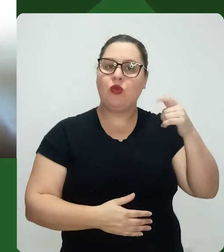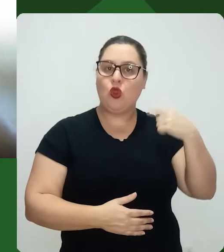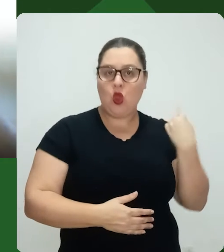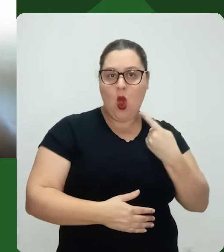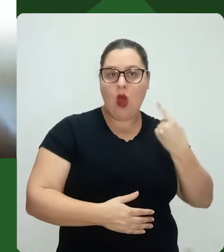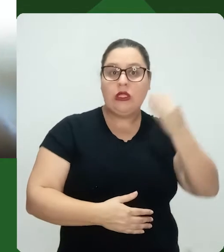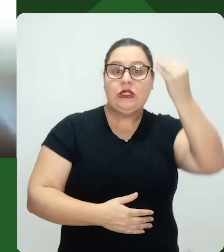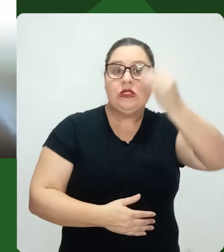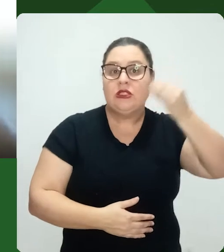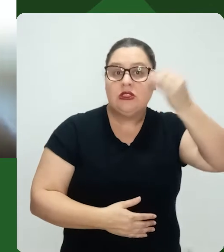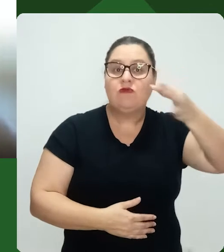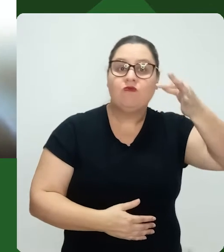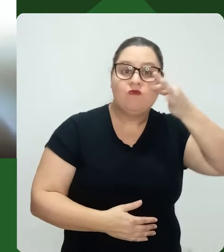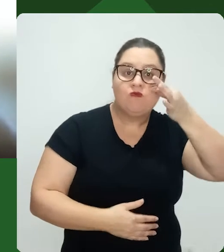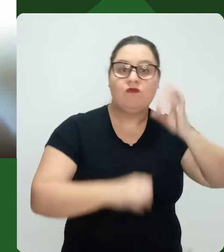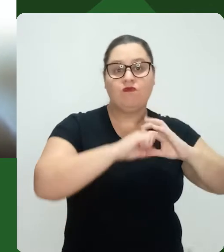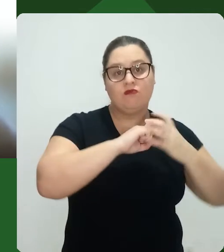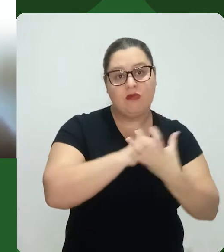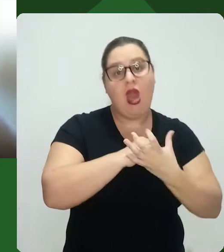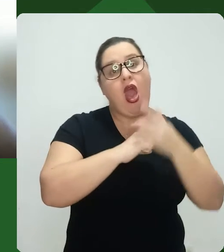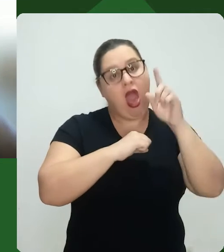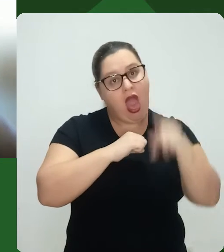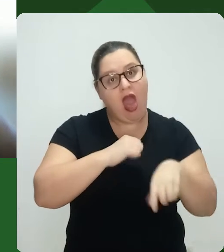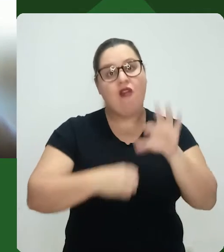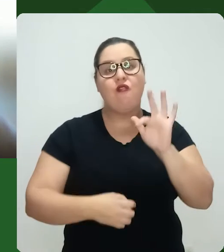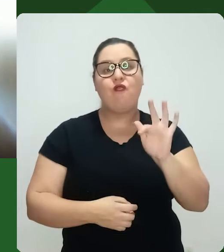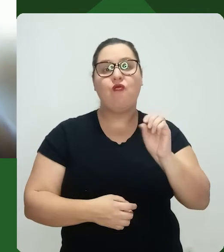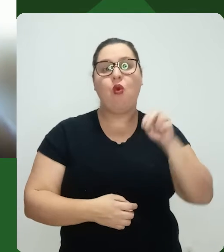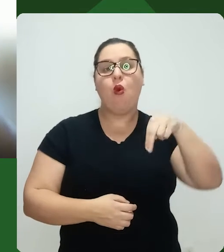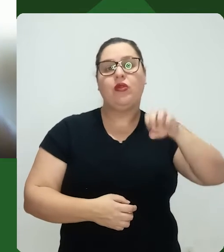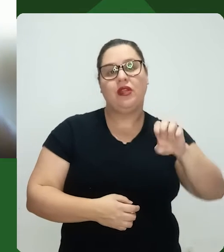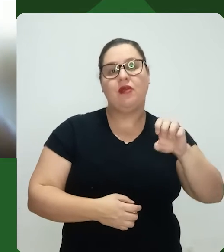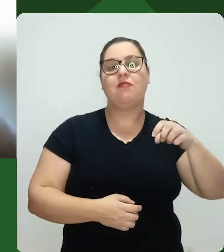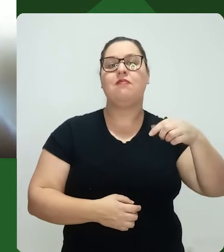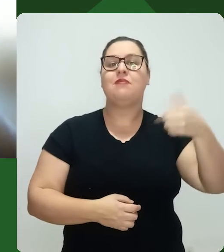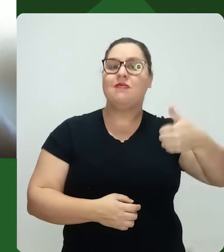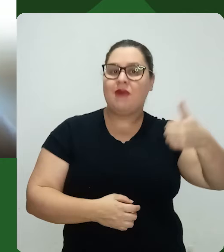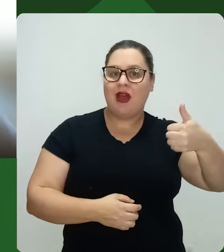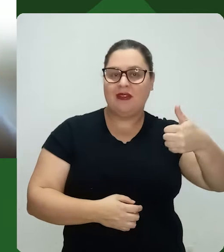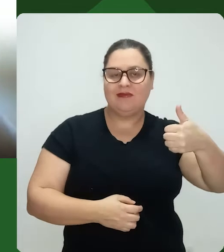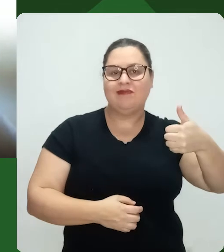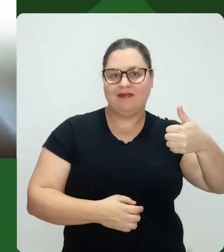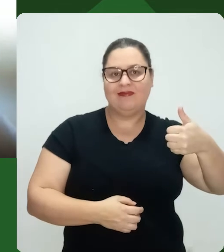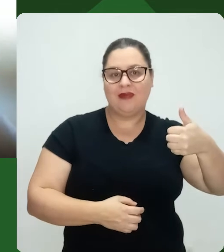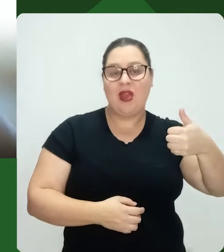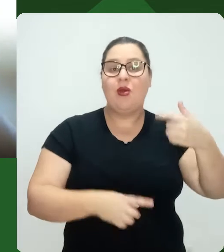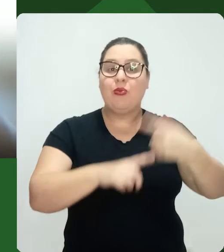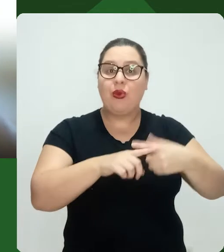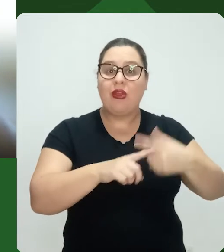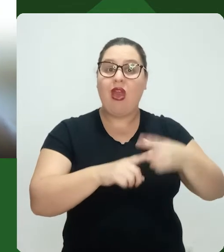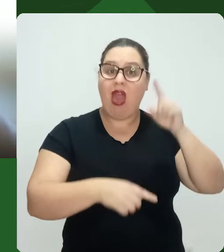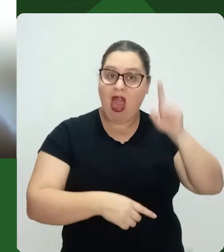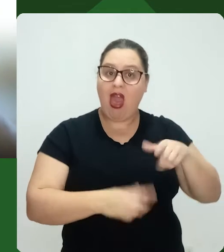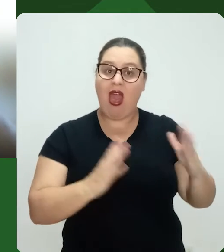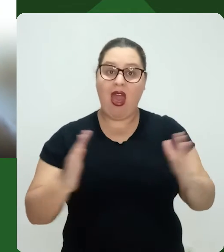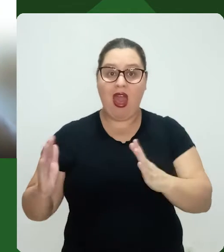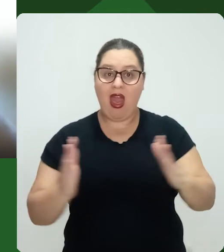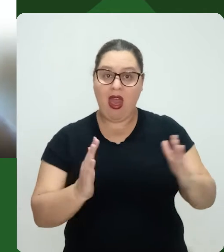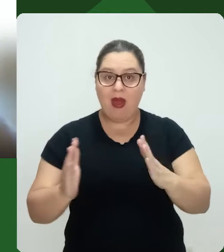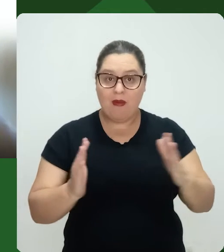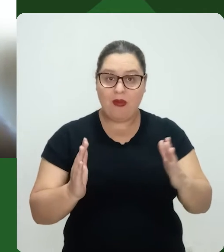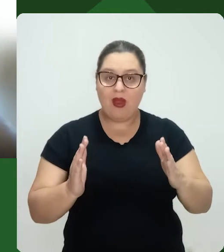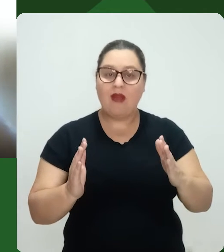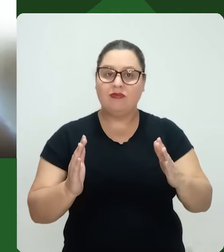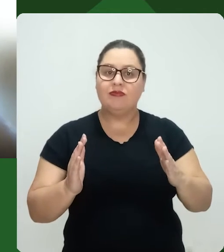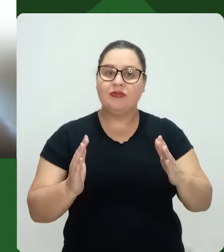né? E falar com um de nós, e a gente contar a nossa experiência durante a pandemia, nós estaremos sendo fontes históricas primárias para esse